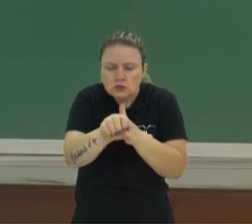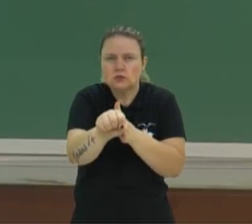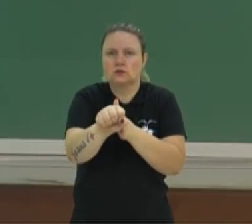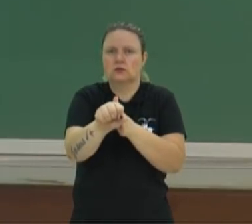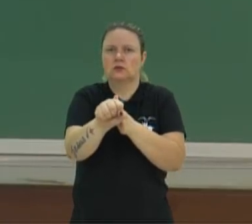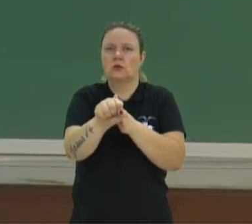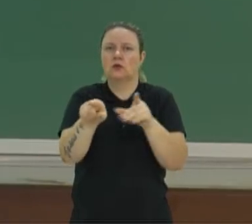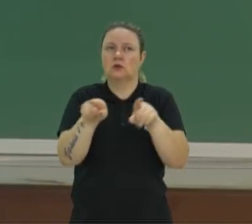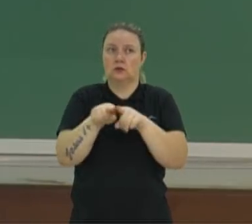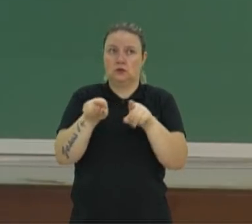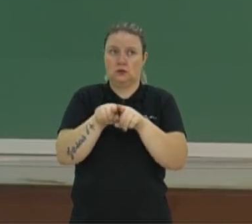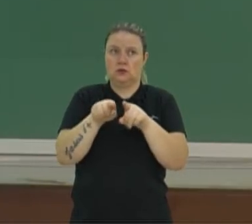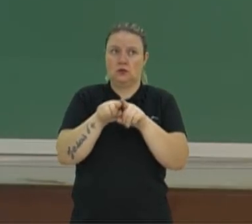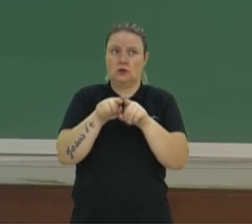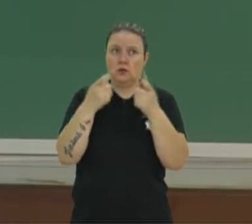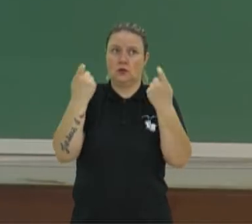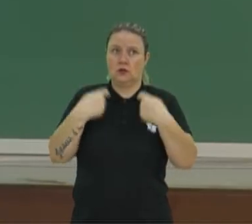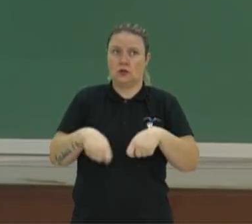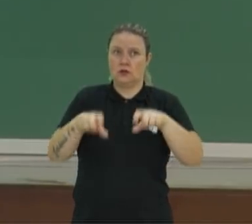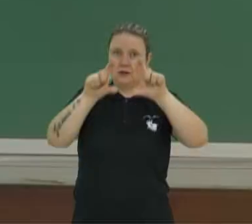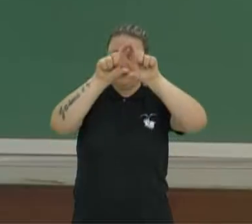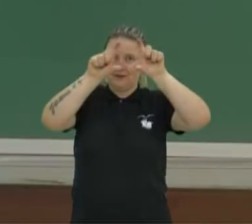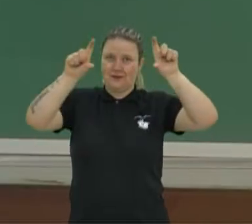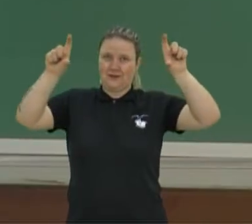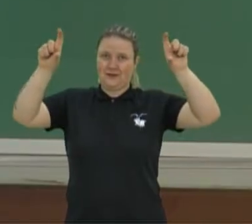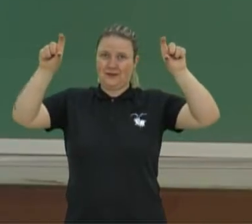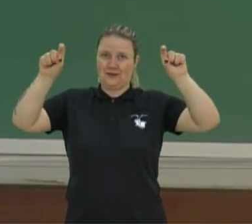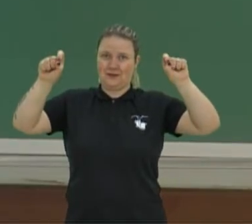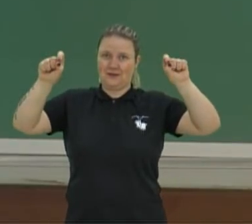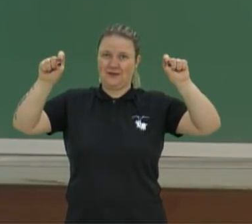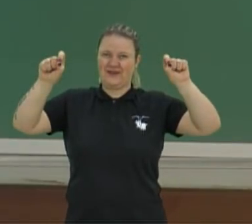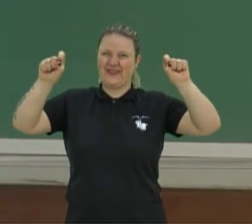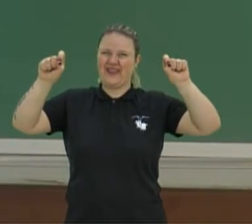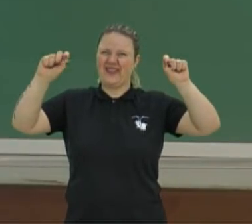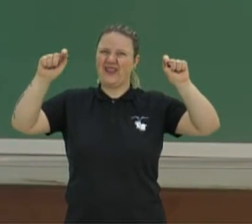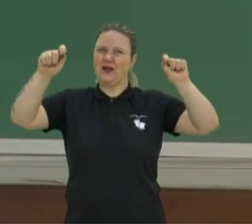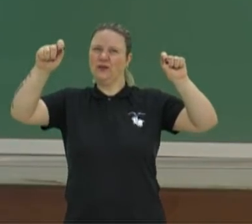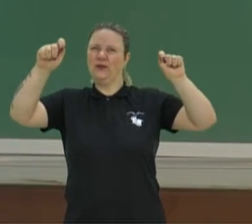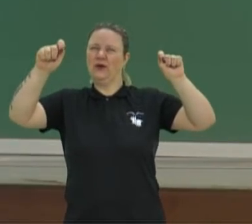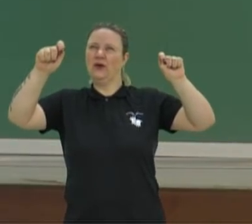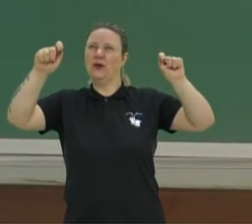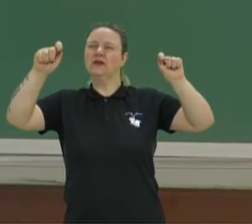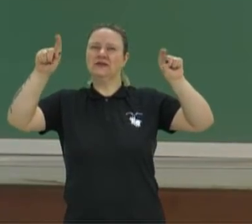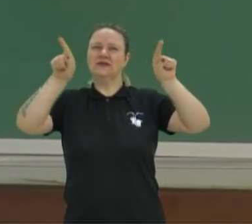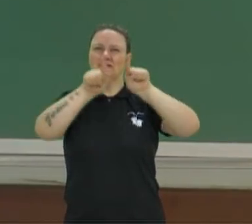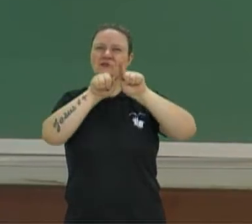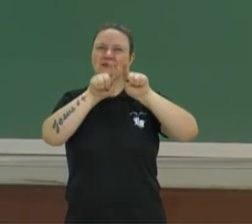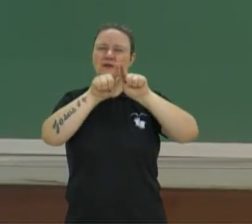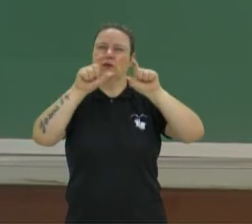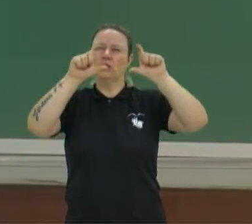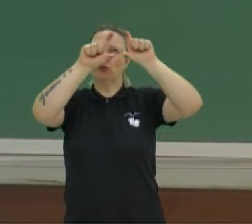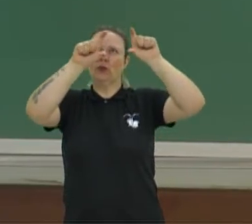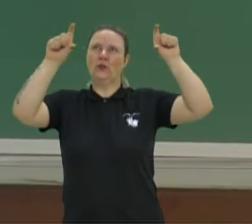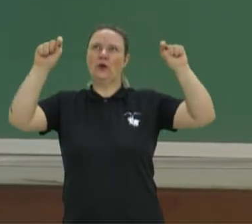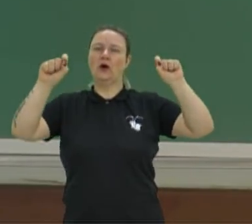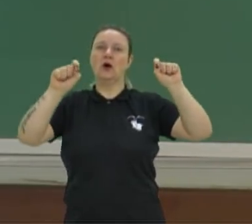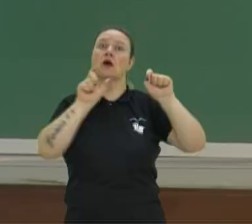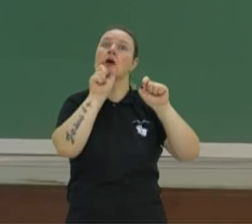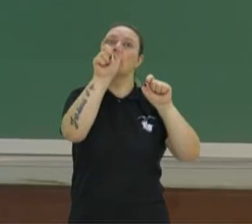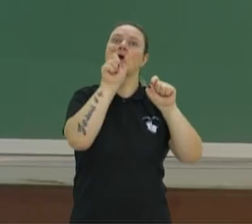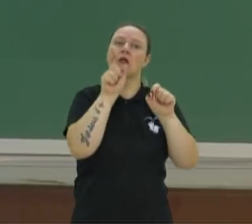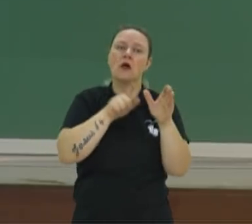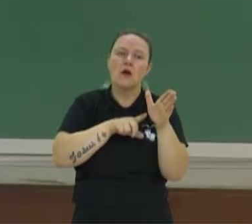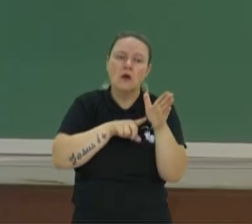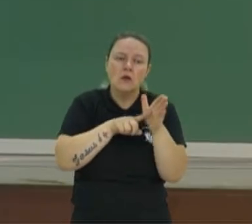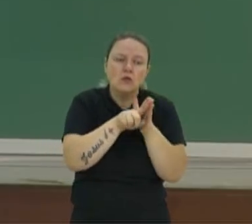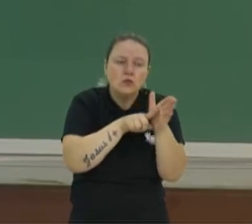situar, que ele deve digitar a palavra em um site de busca e encontrar a notícia, ela foi publicada